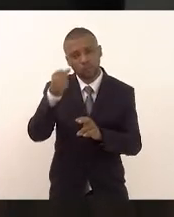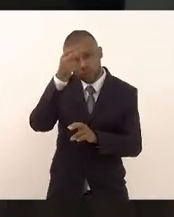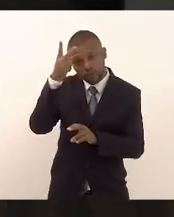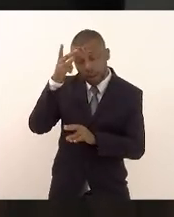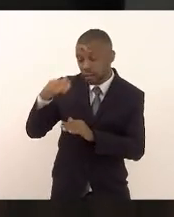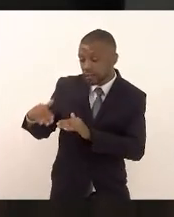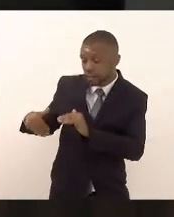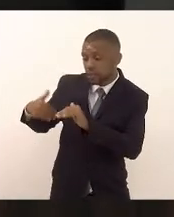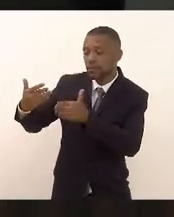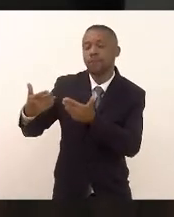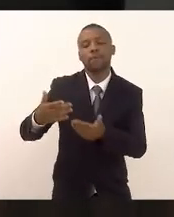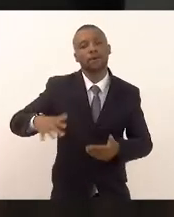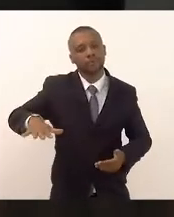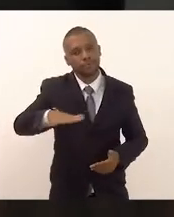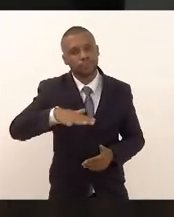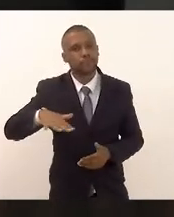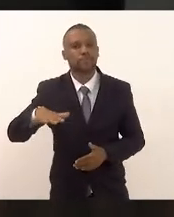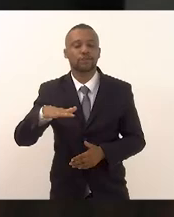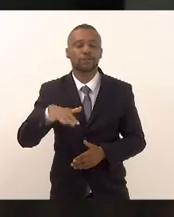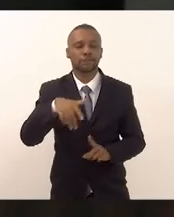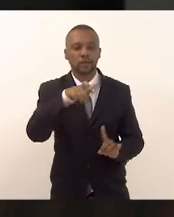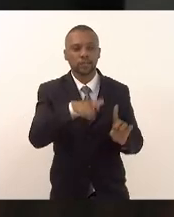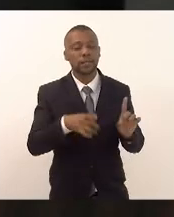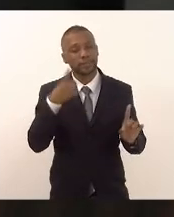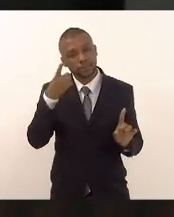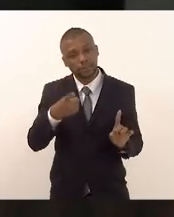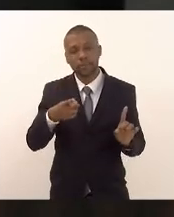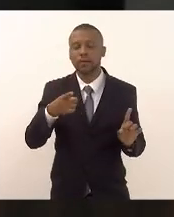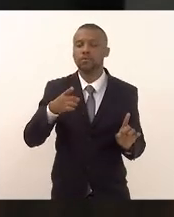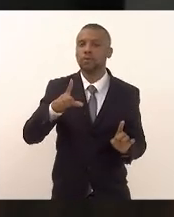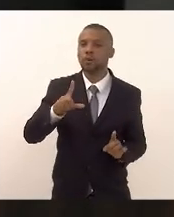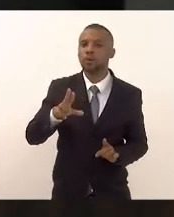parecer pela Comissão de Constituição e Justiça, deputado Luiz Paulo.